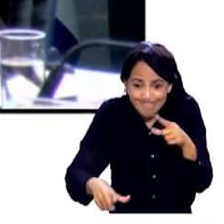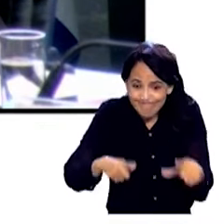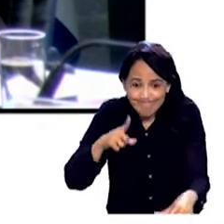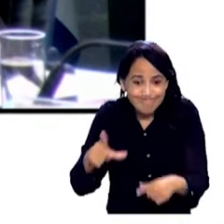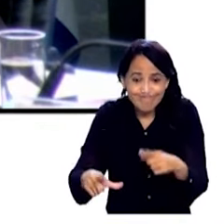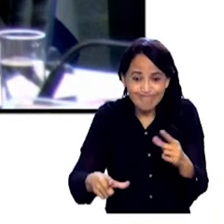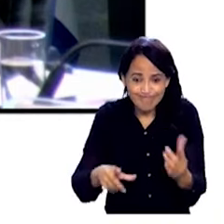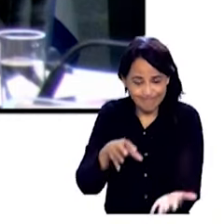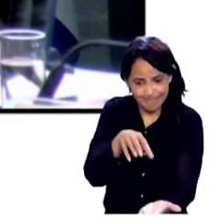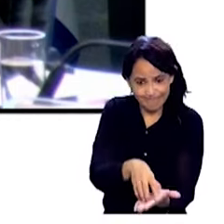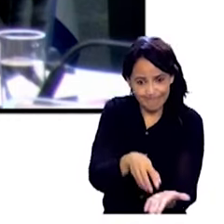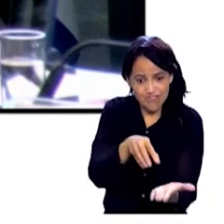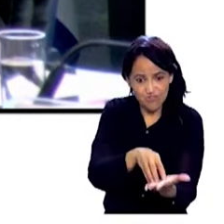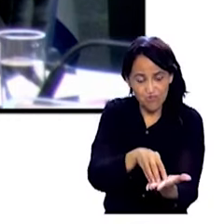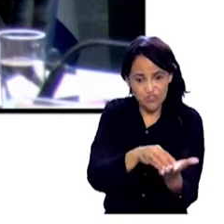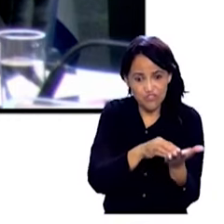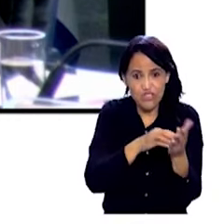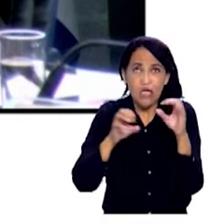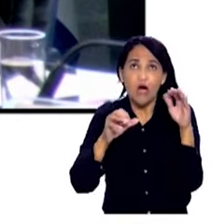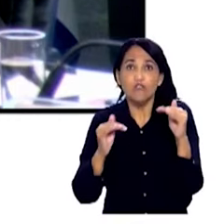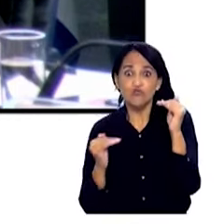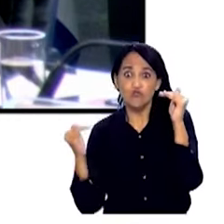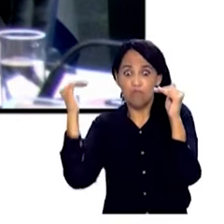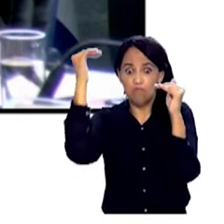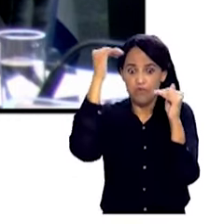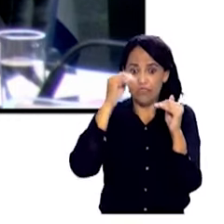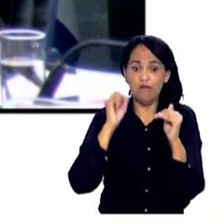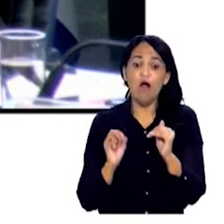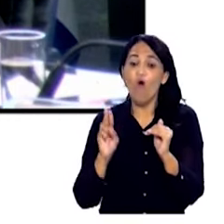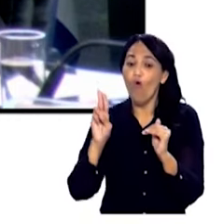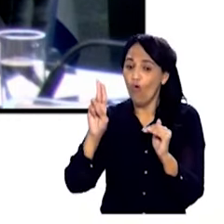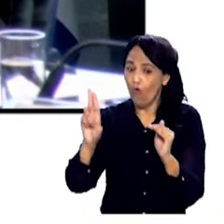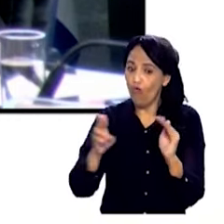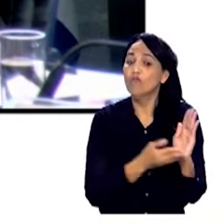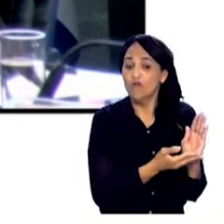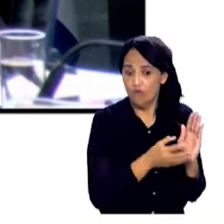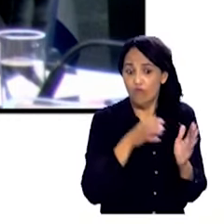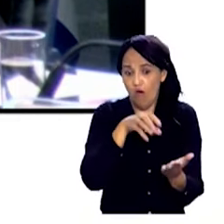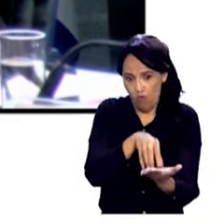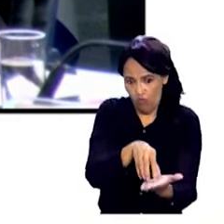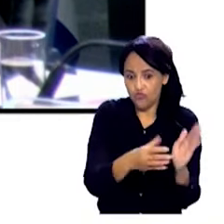cassação se as identidades das jurisdições ainda são